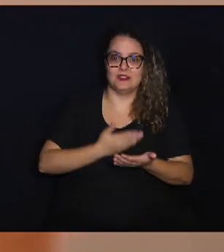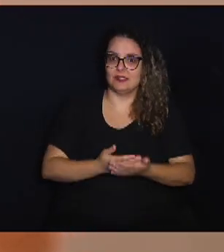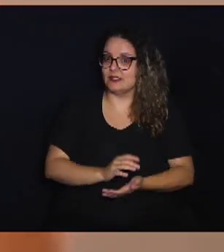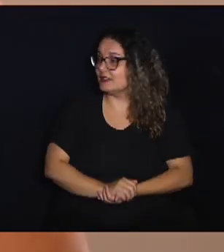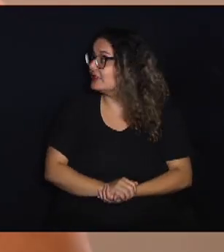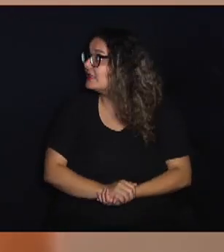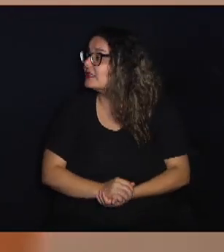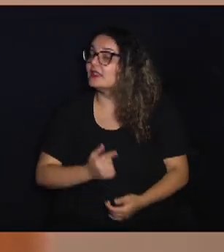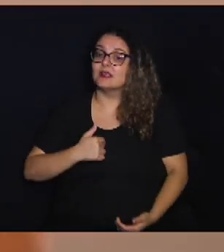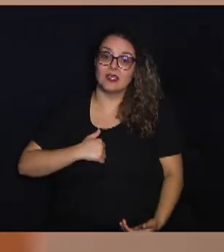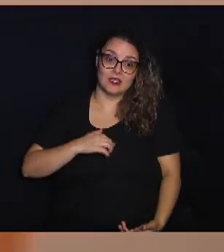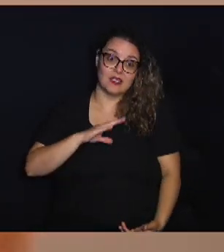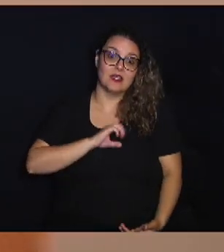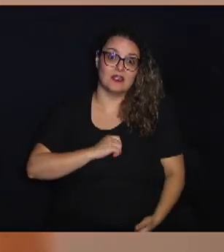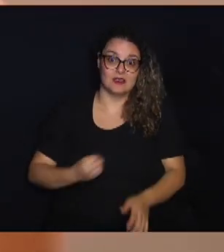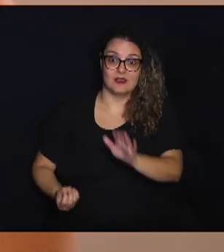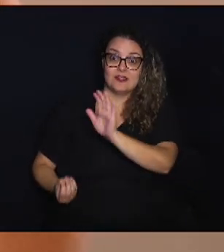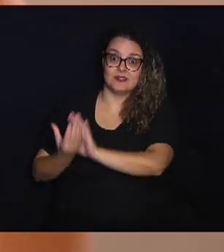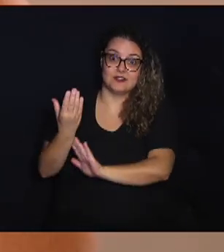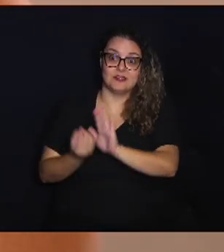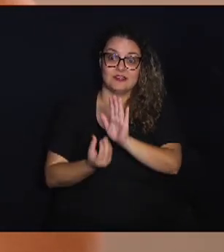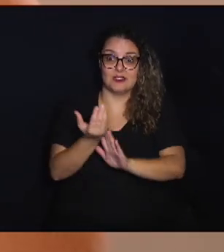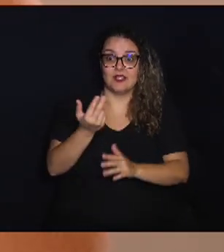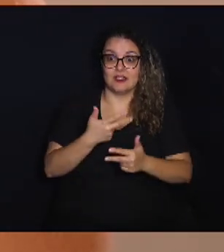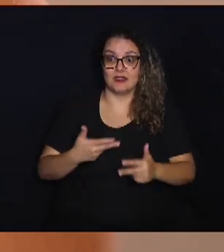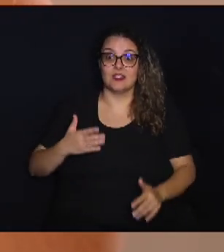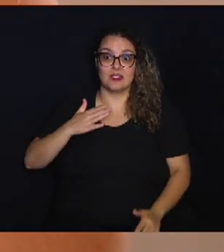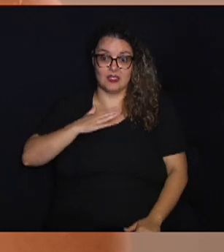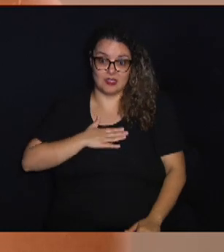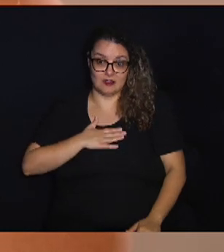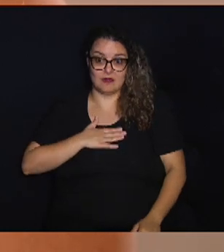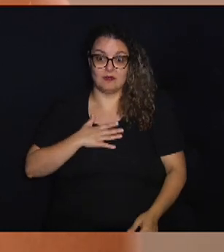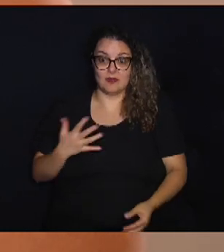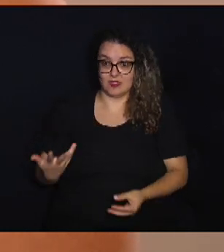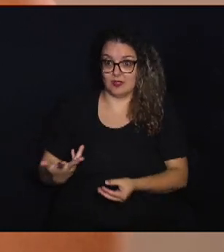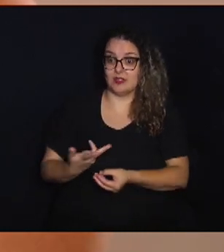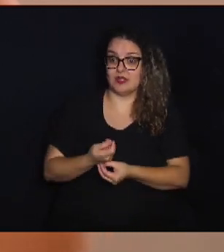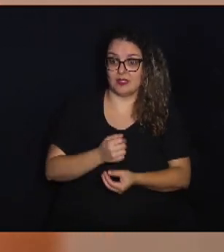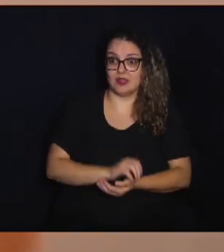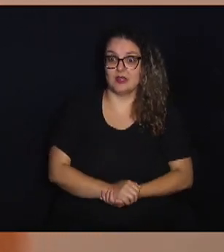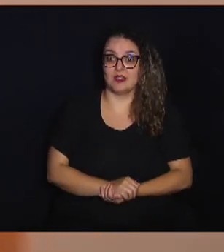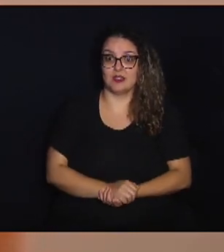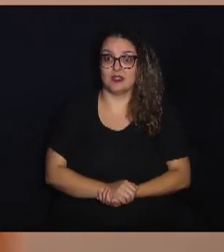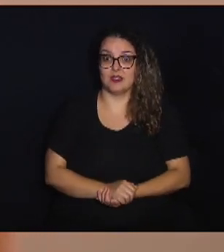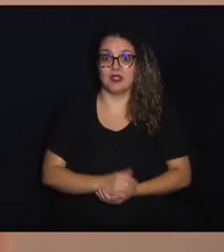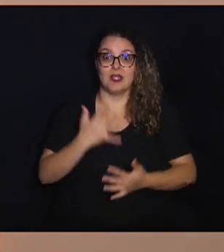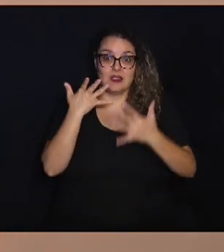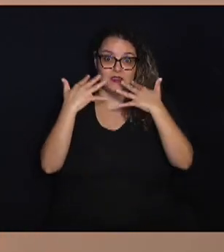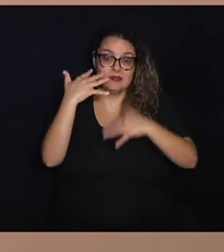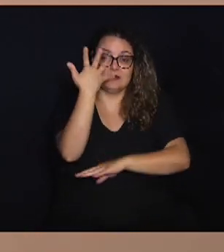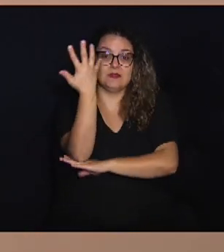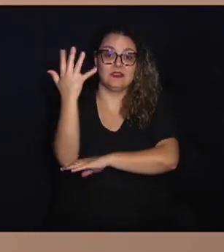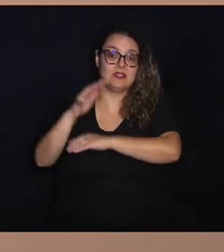de criar coisas e a minha obra ela é inspirada na natureza. Eu